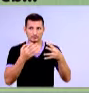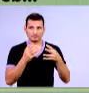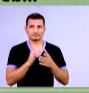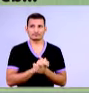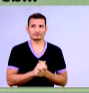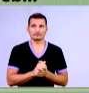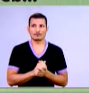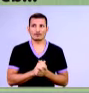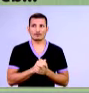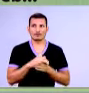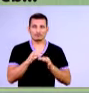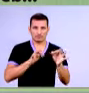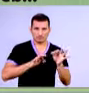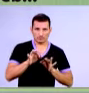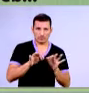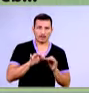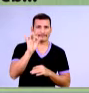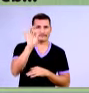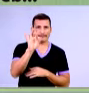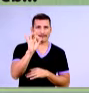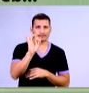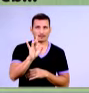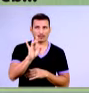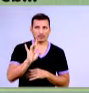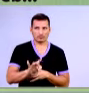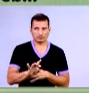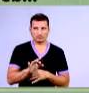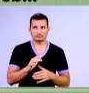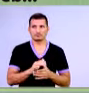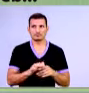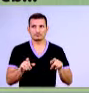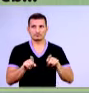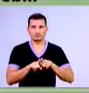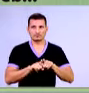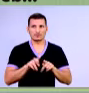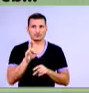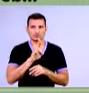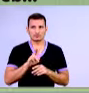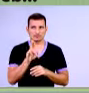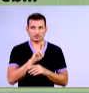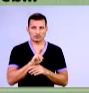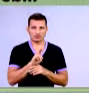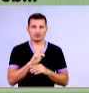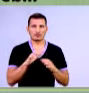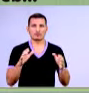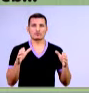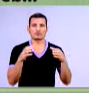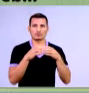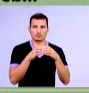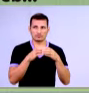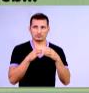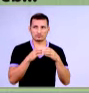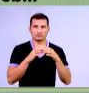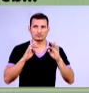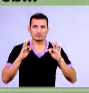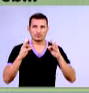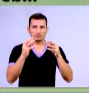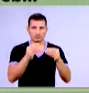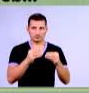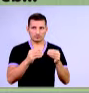forma individual estes recursos, que nós possamos também usar em conjunto todos esses